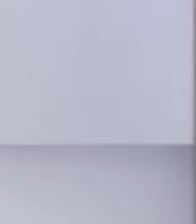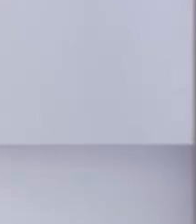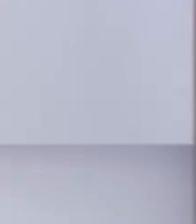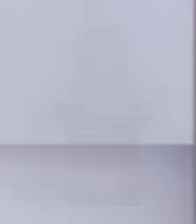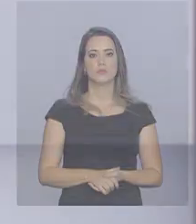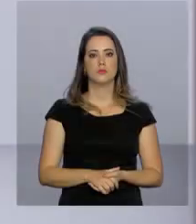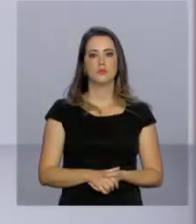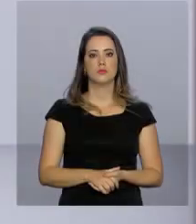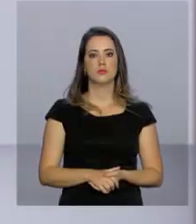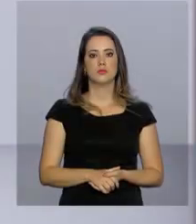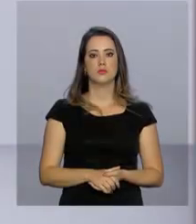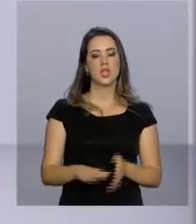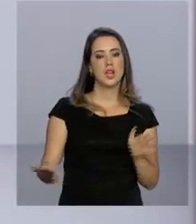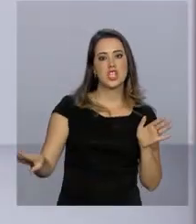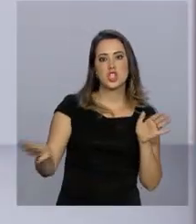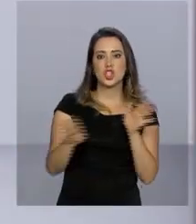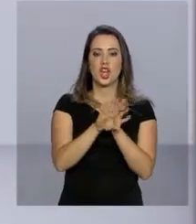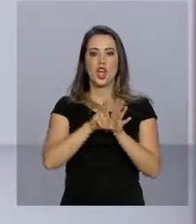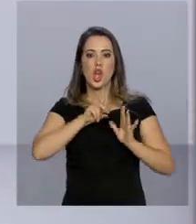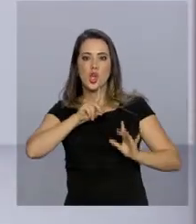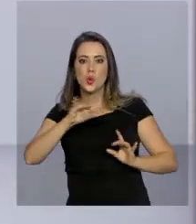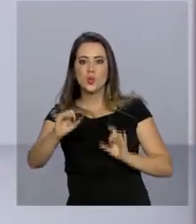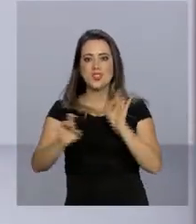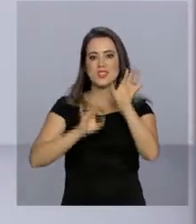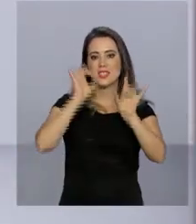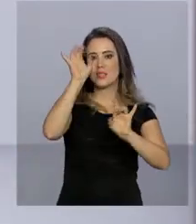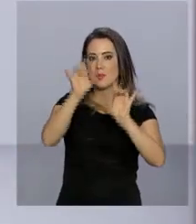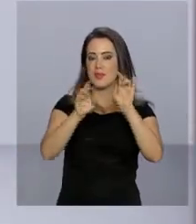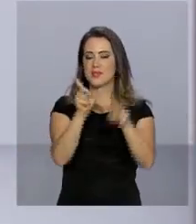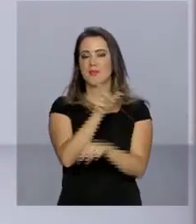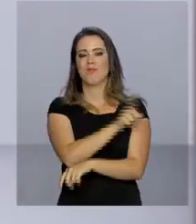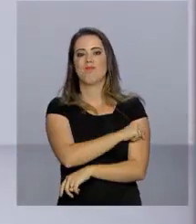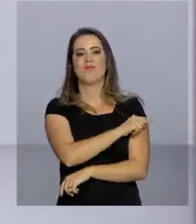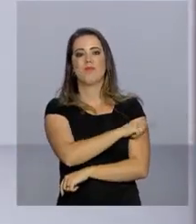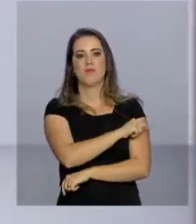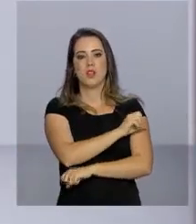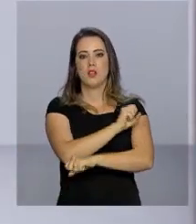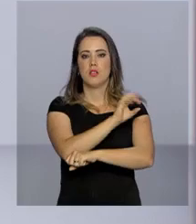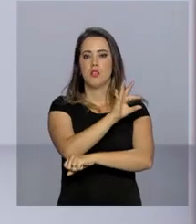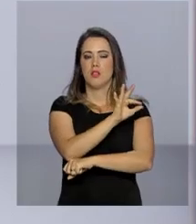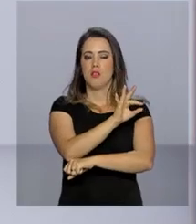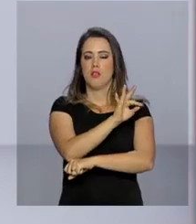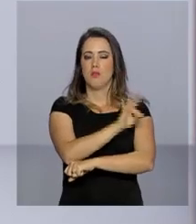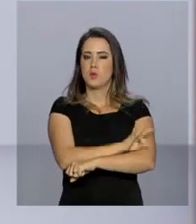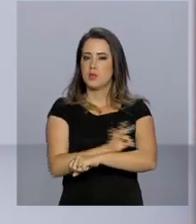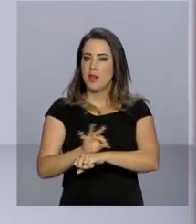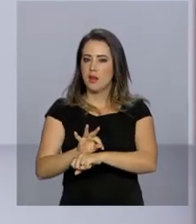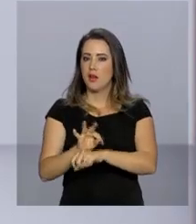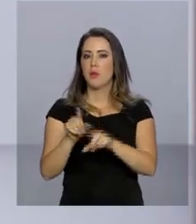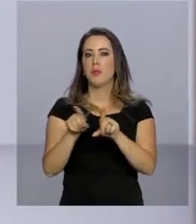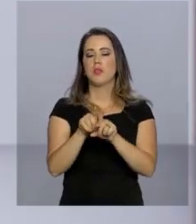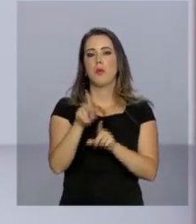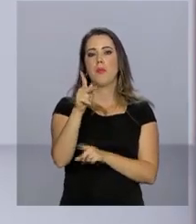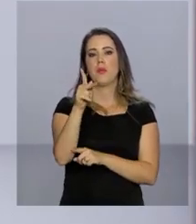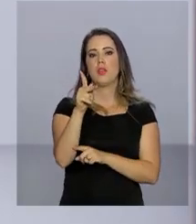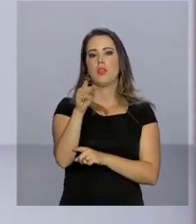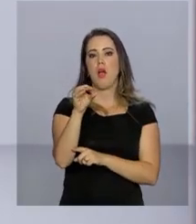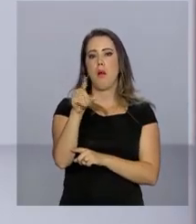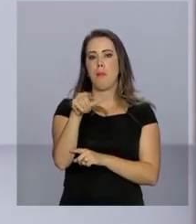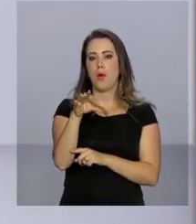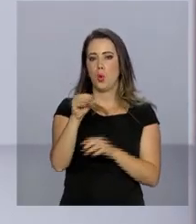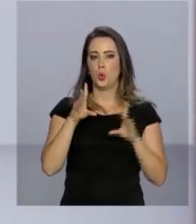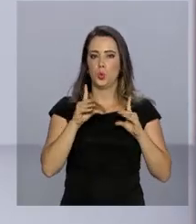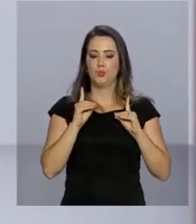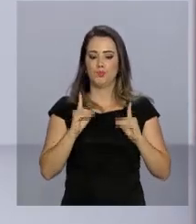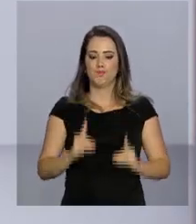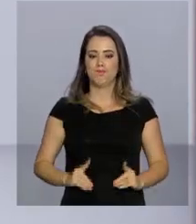tá chegando o dia d da vacinação infantil contra o sarampo ea poliomielite no próximo sábado os postos de saúde